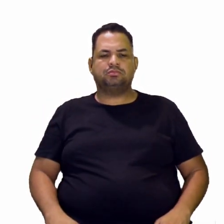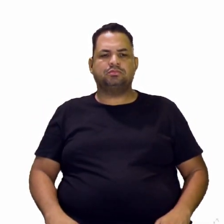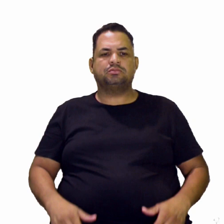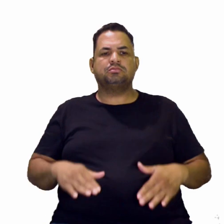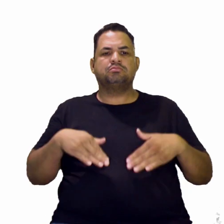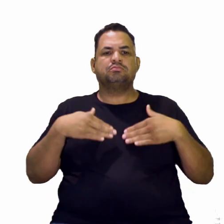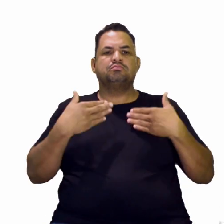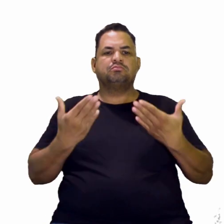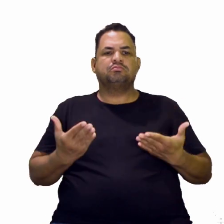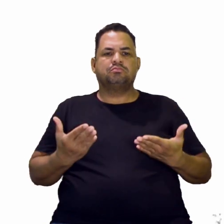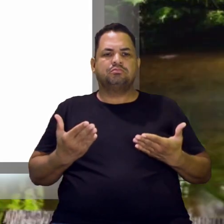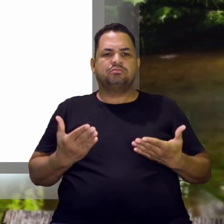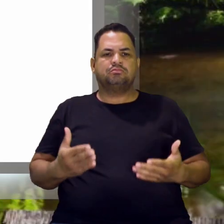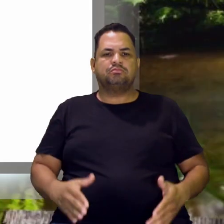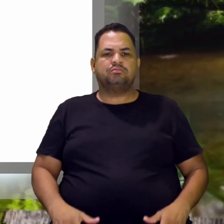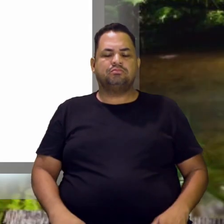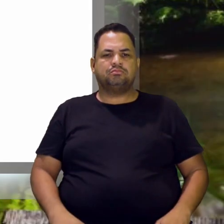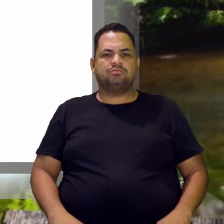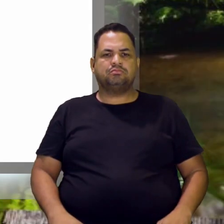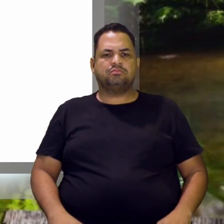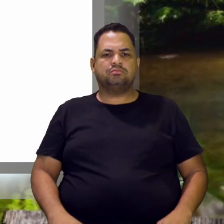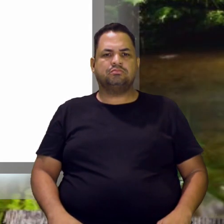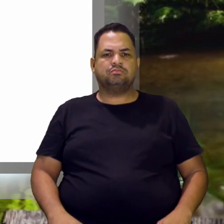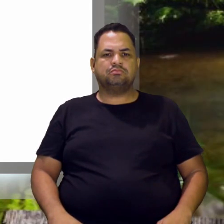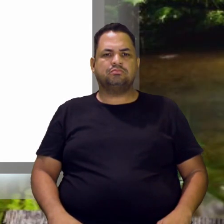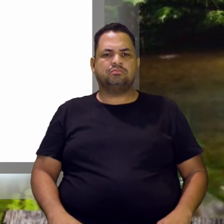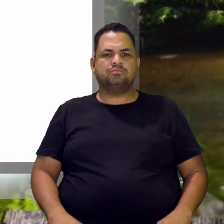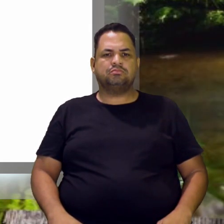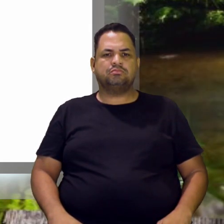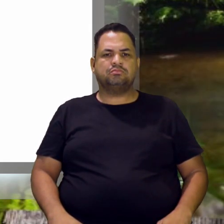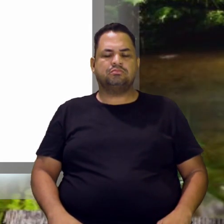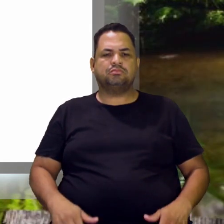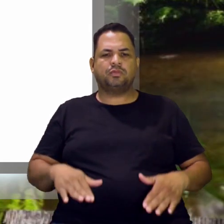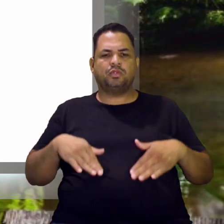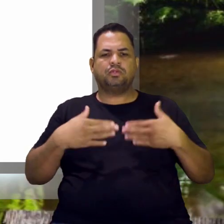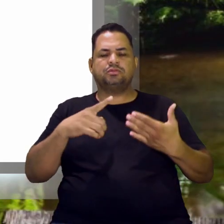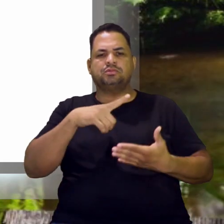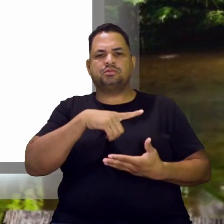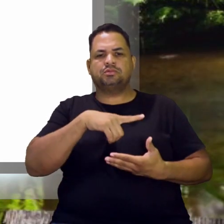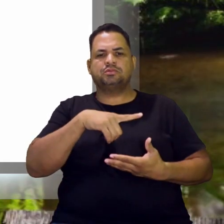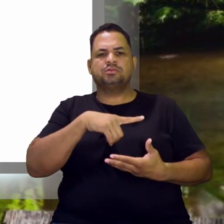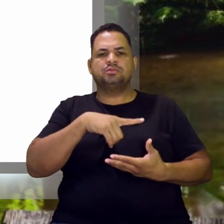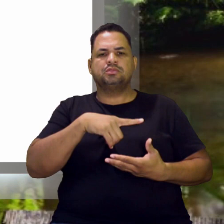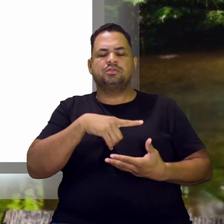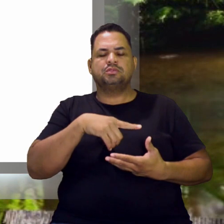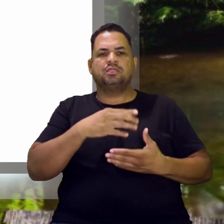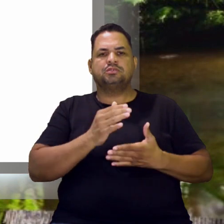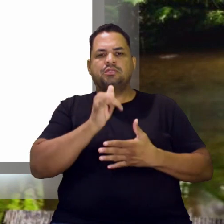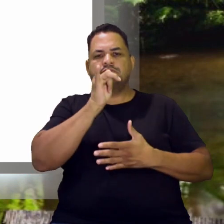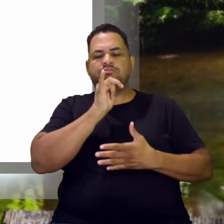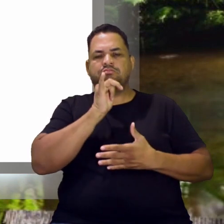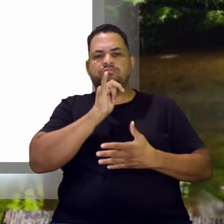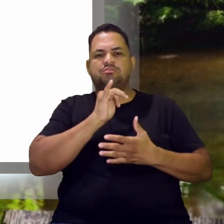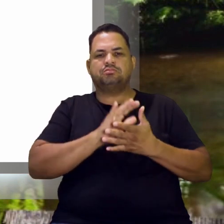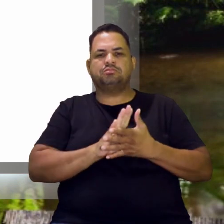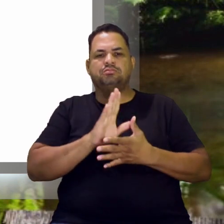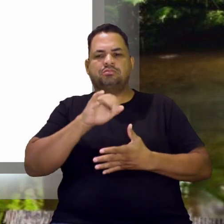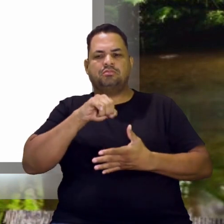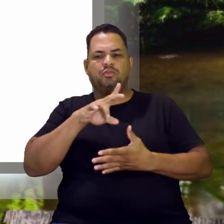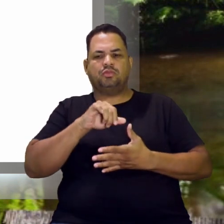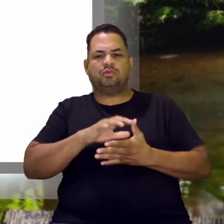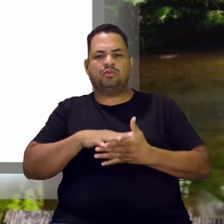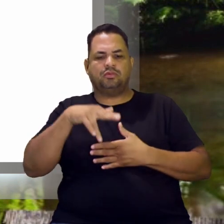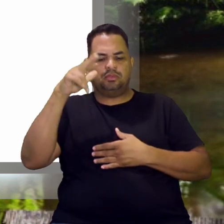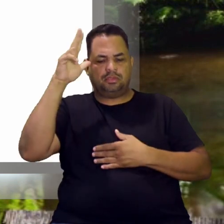ontem durante a aula, né? Aliás, na primeira parte da aula nós demos um exemplo. Lembra lá da mula, da égua